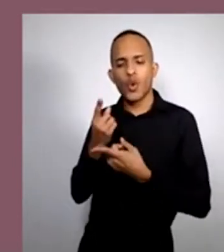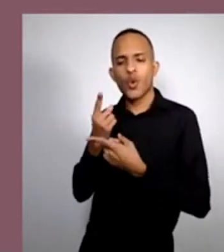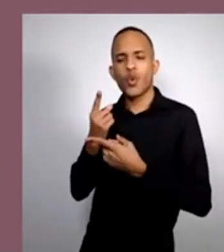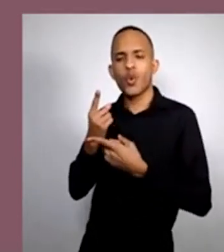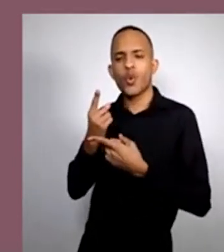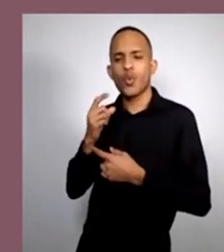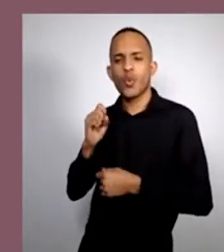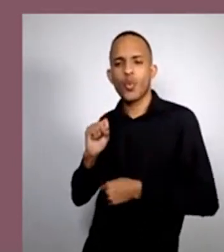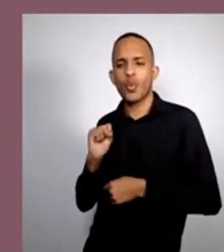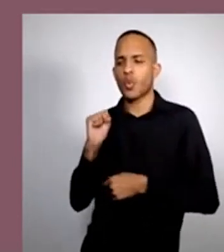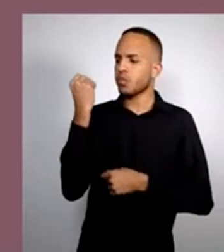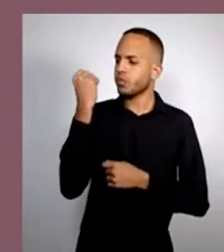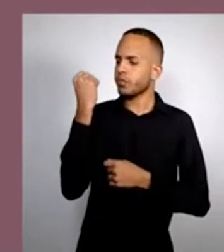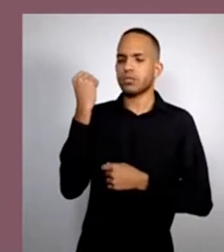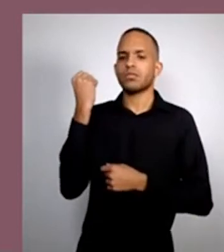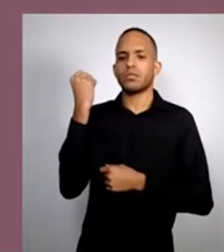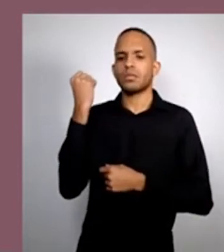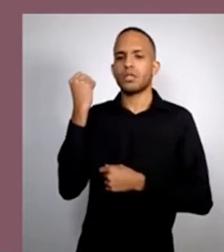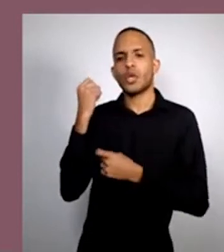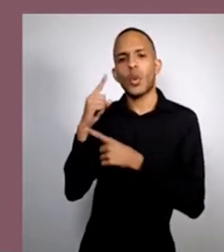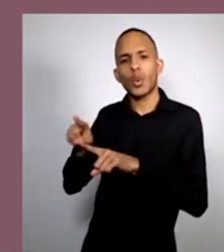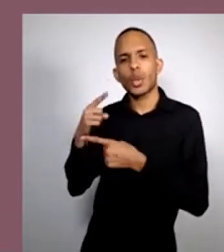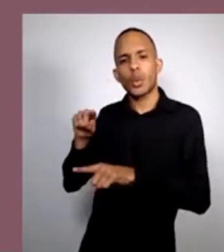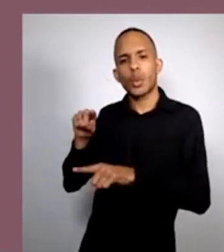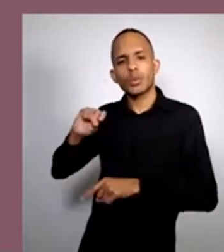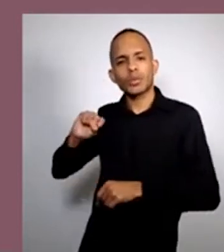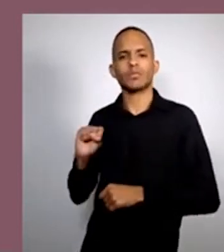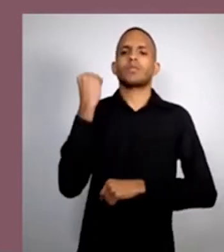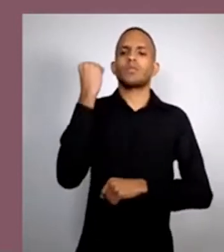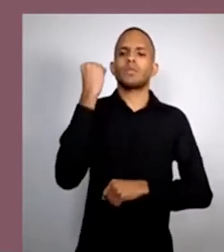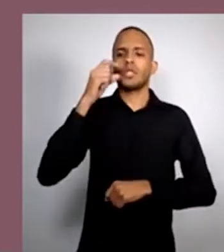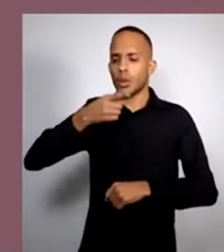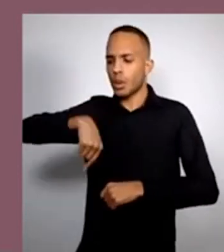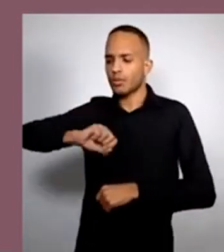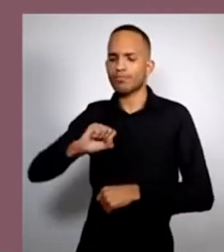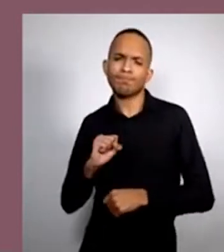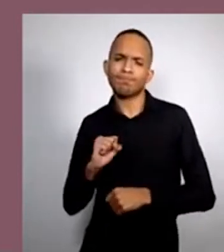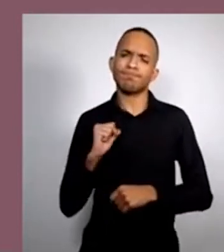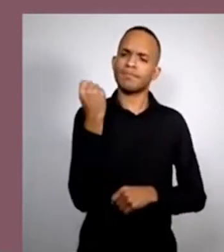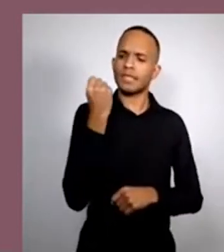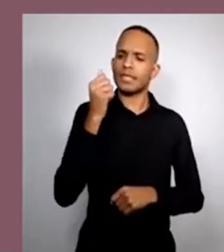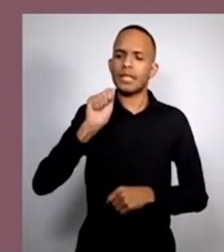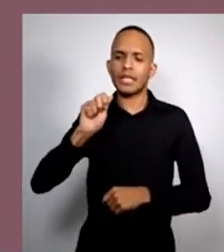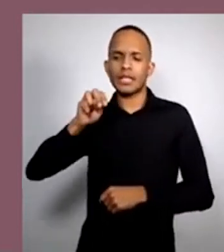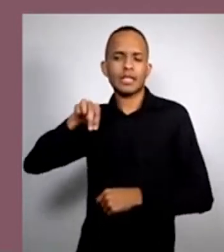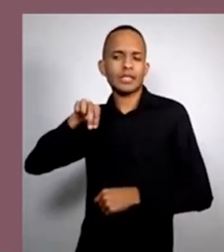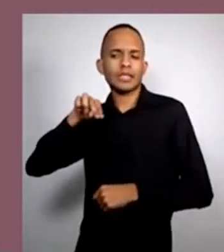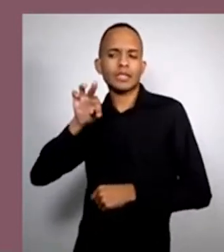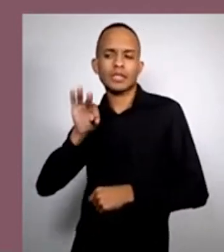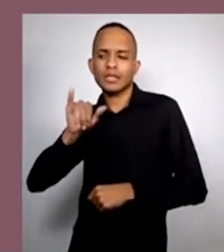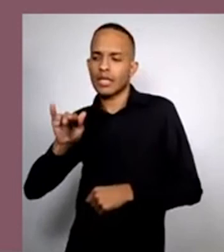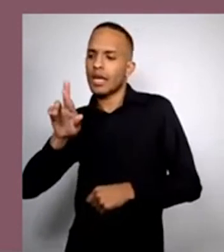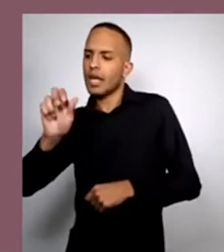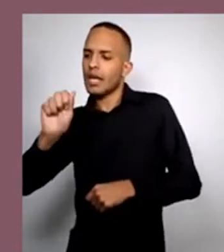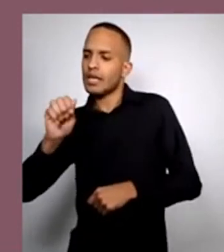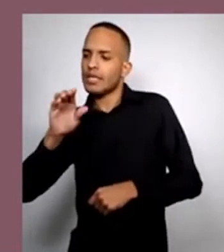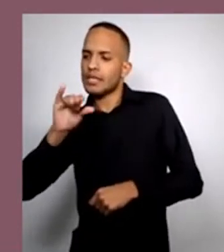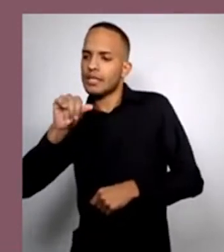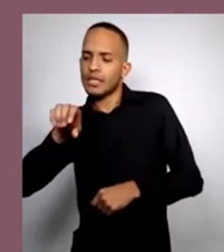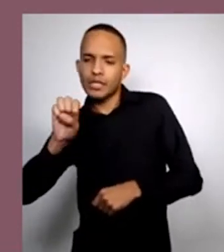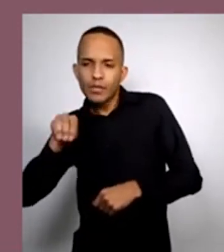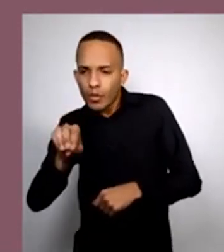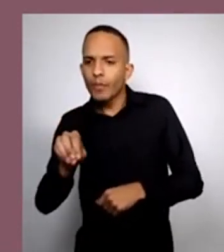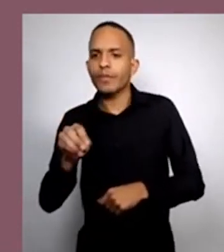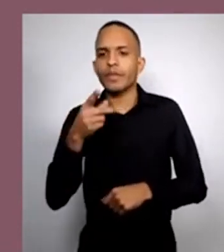se você é professor ou aluno de uma pós-graduação, de chegar na próxima reunião de colegiado online e pautar cotas